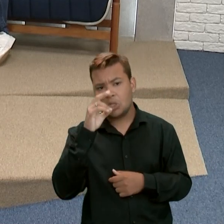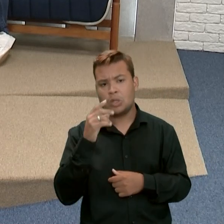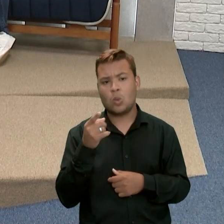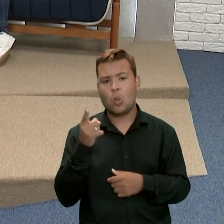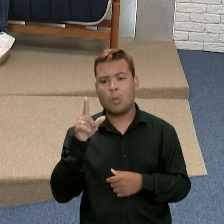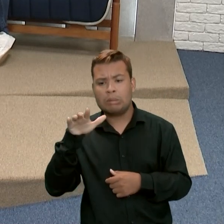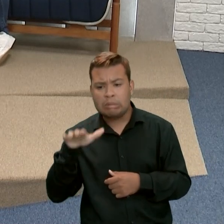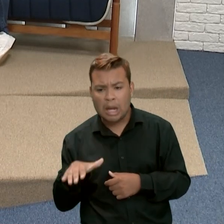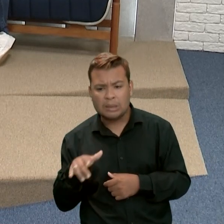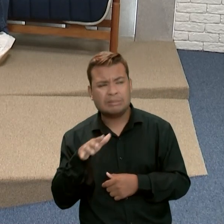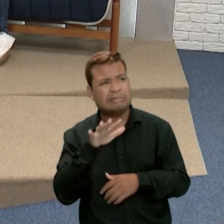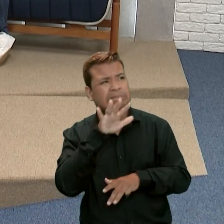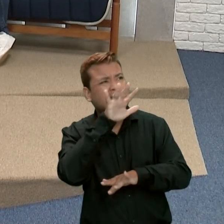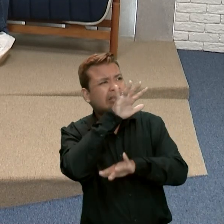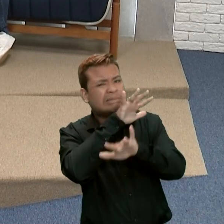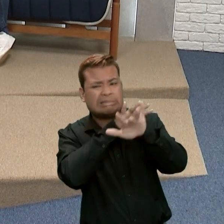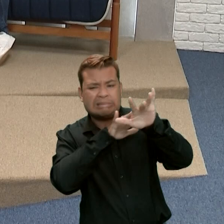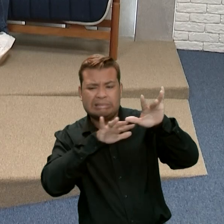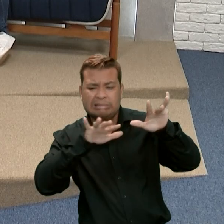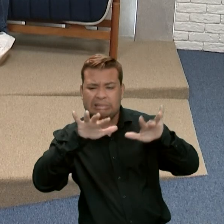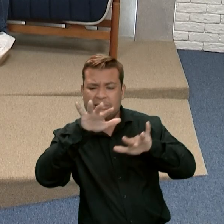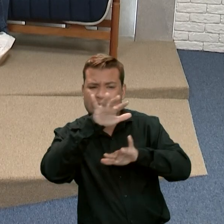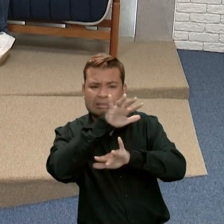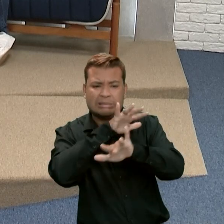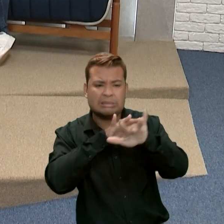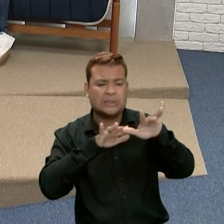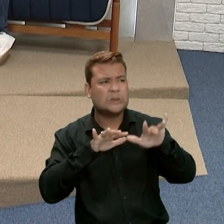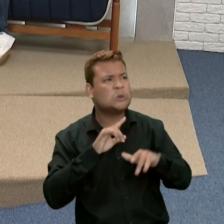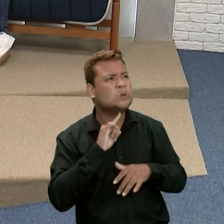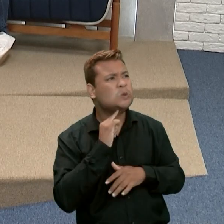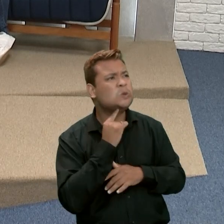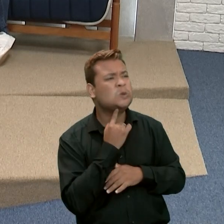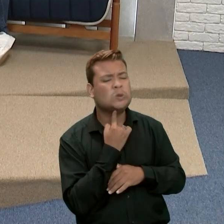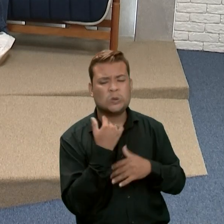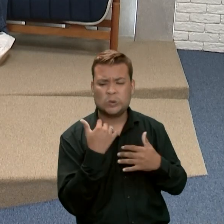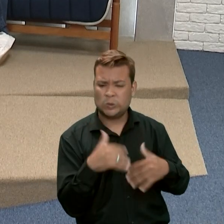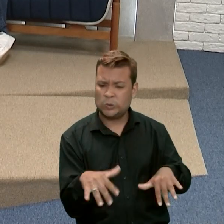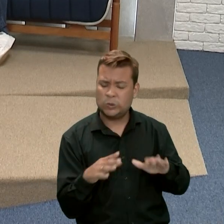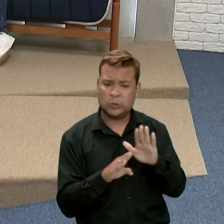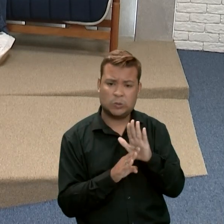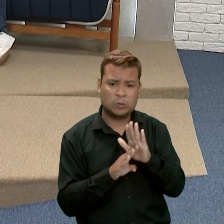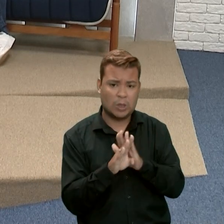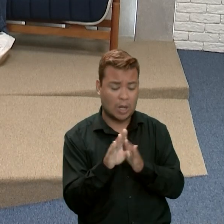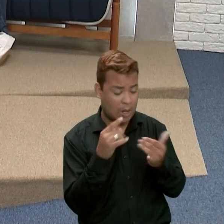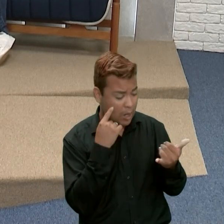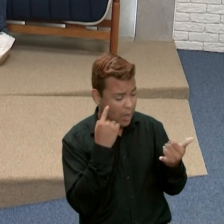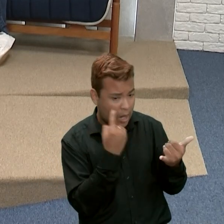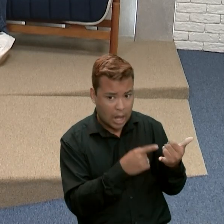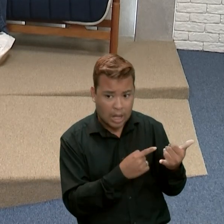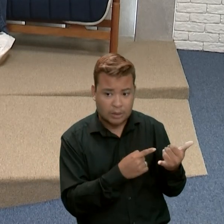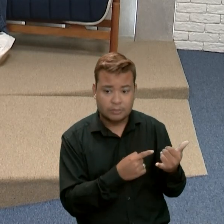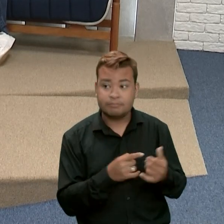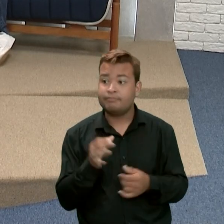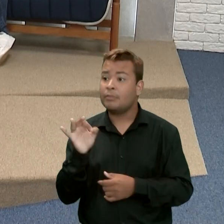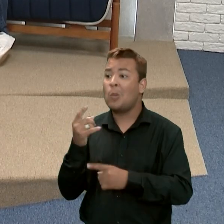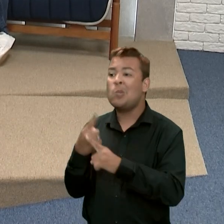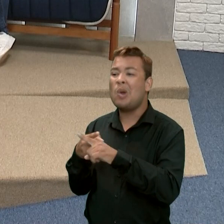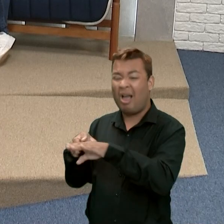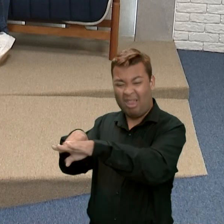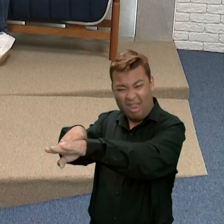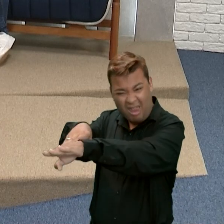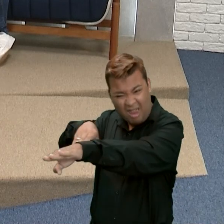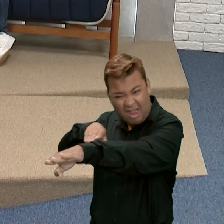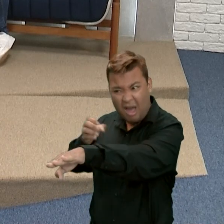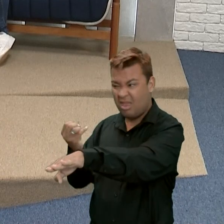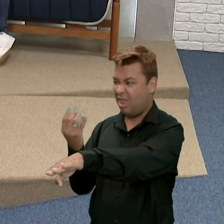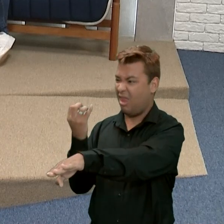gente está uma poluição muito alta. Por conta da concentração de veículos,